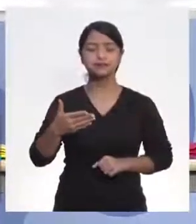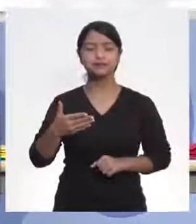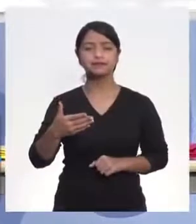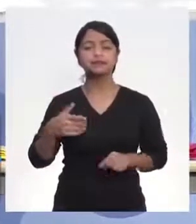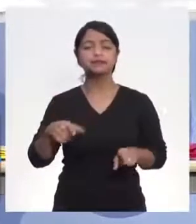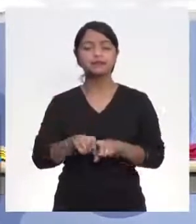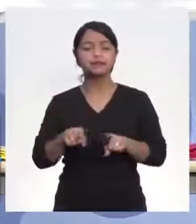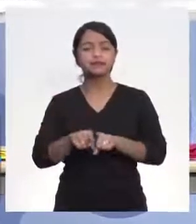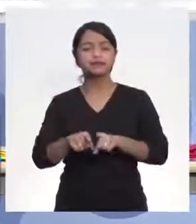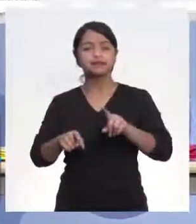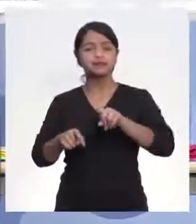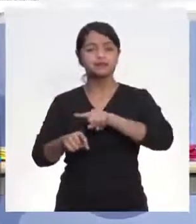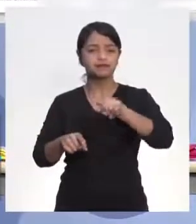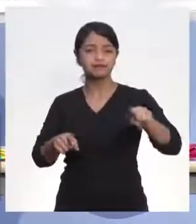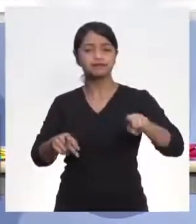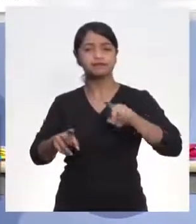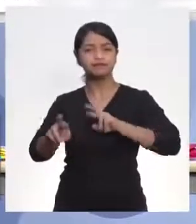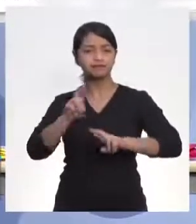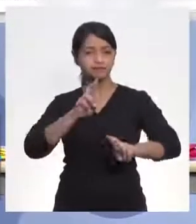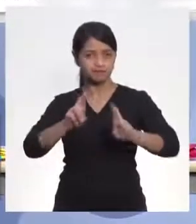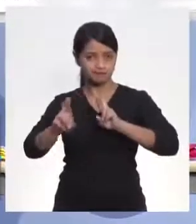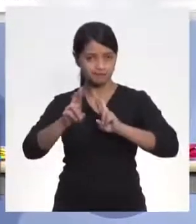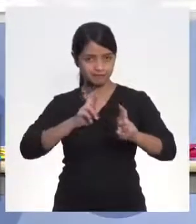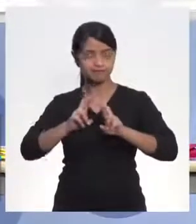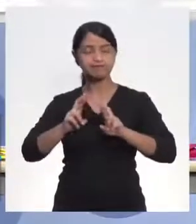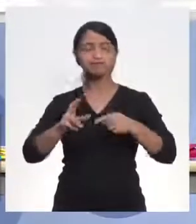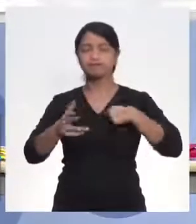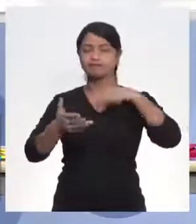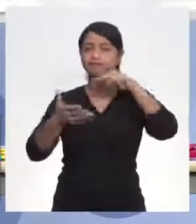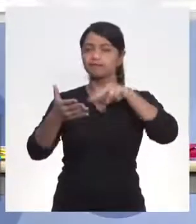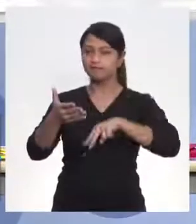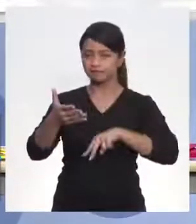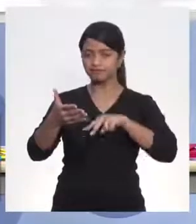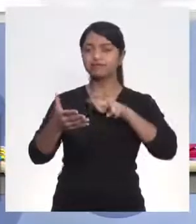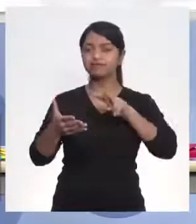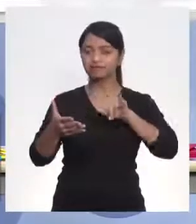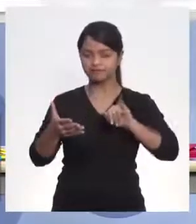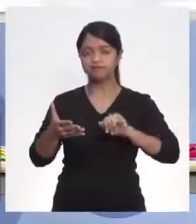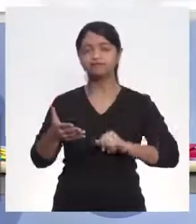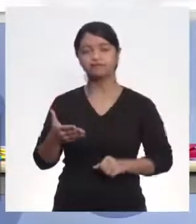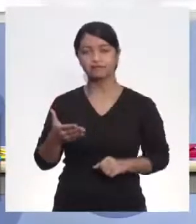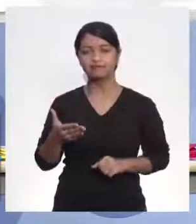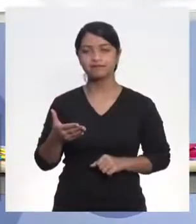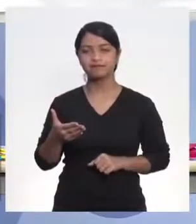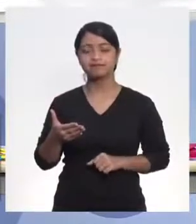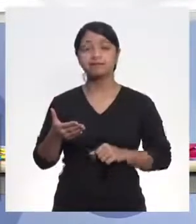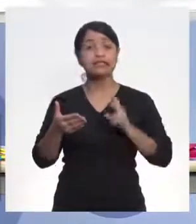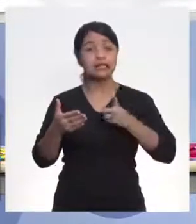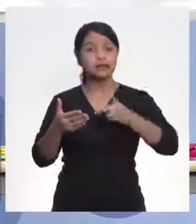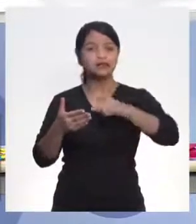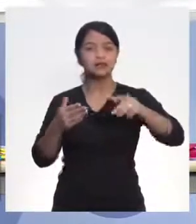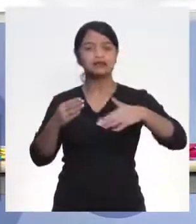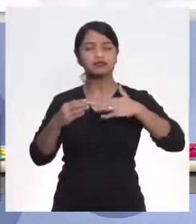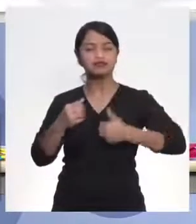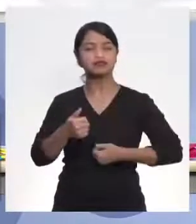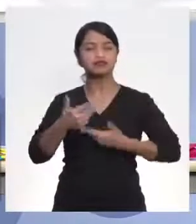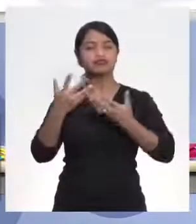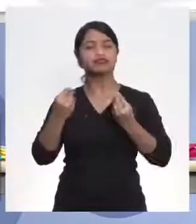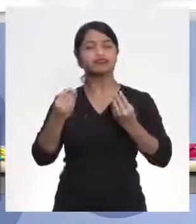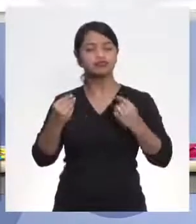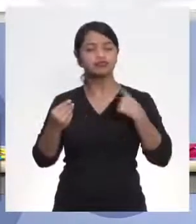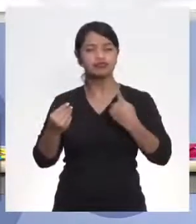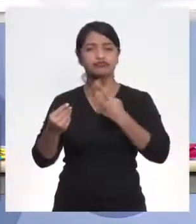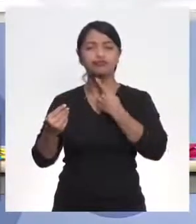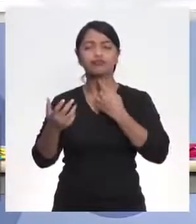as interações de vocês nas atividades, que sempre são intensas, e é isso que a gente quer que